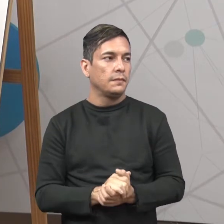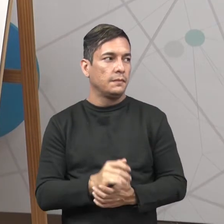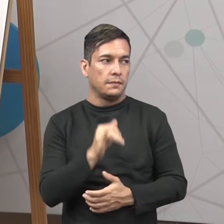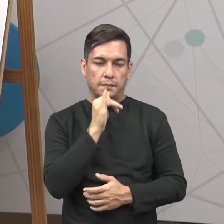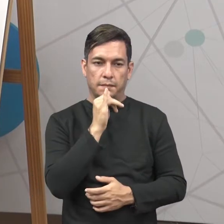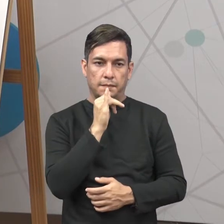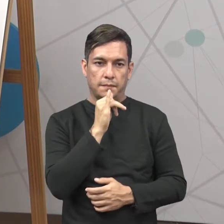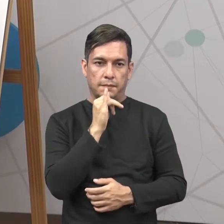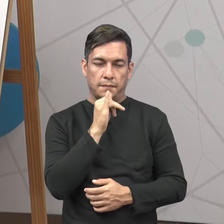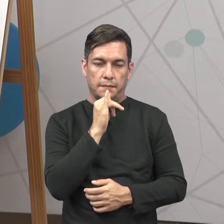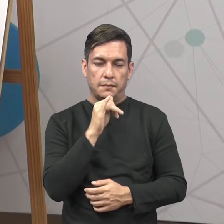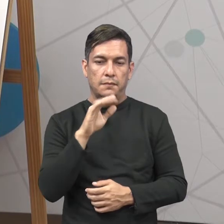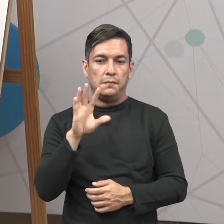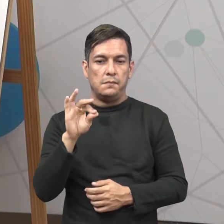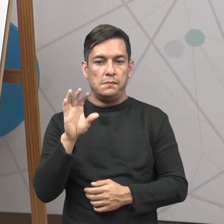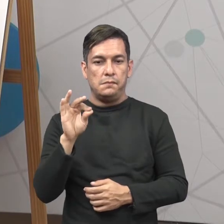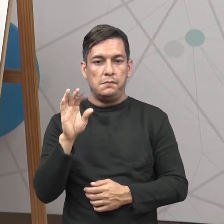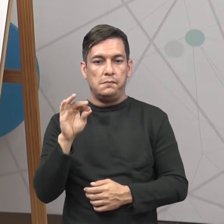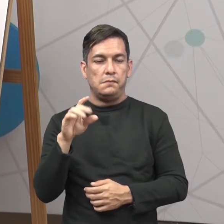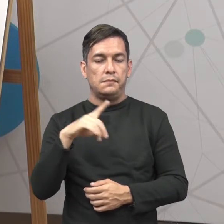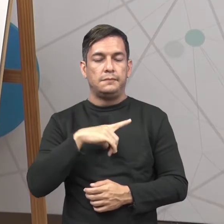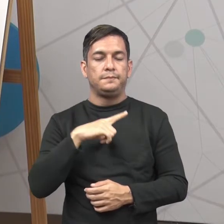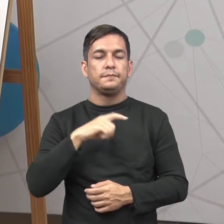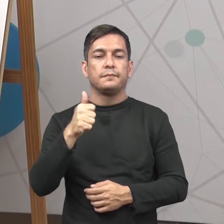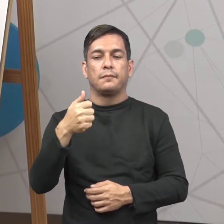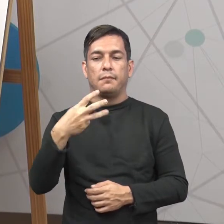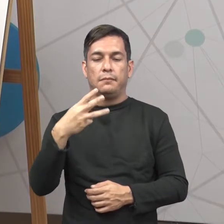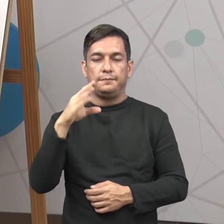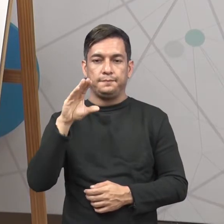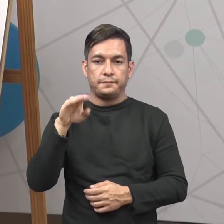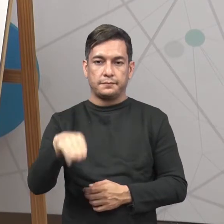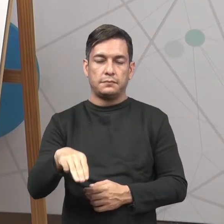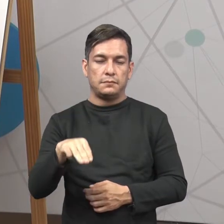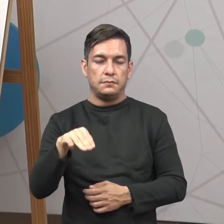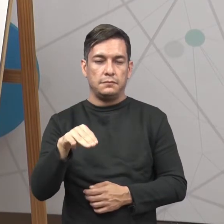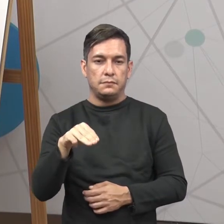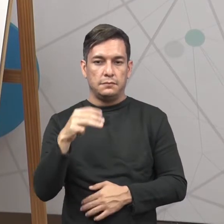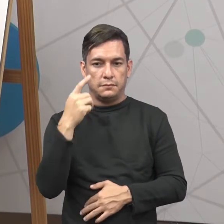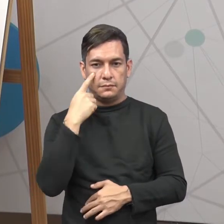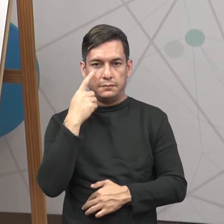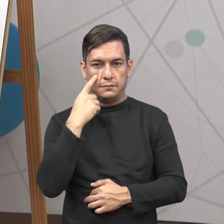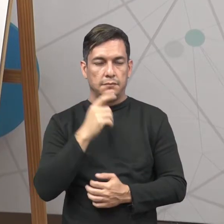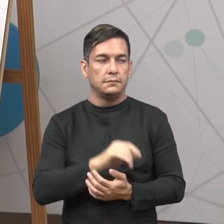exemplo, essa cola branca tem 13 centímetros, olha aqui.